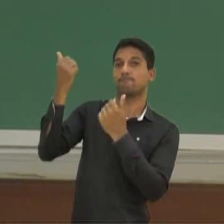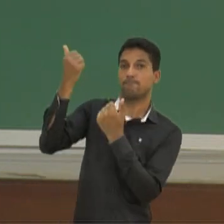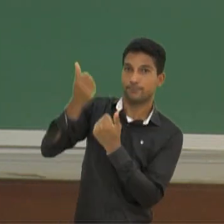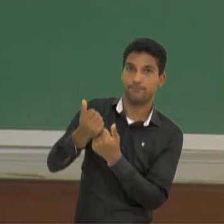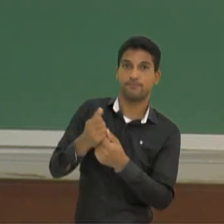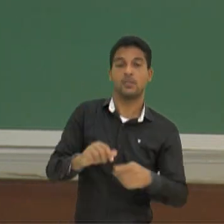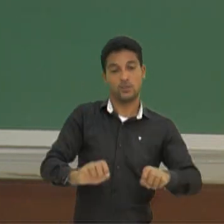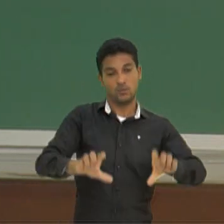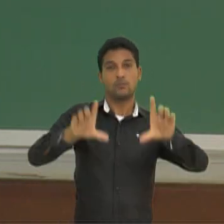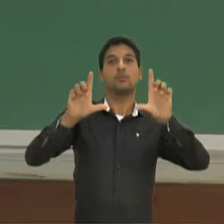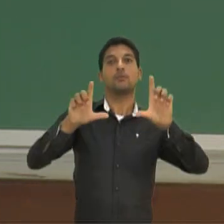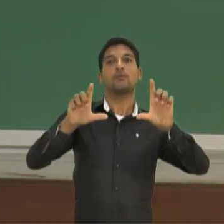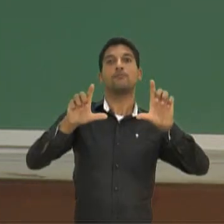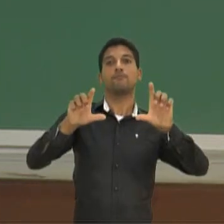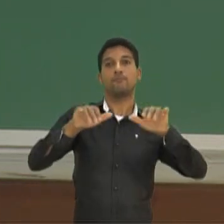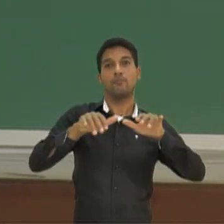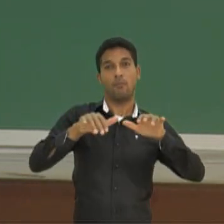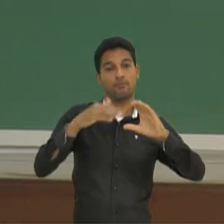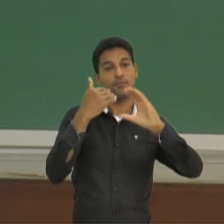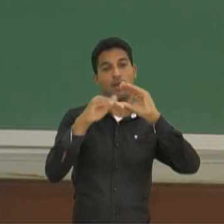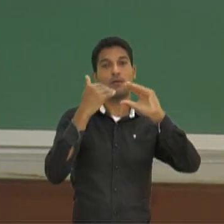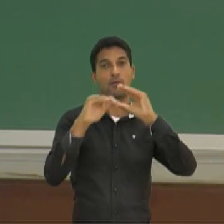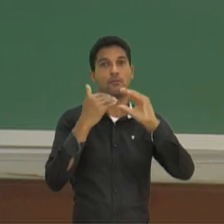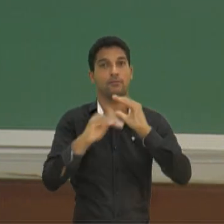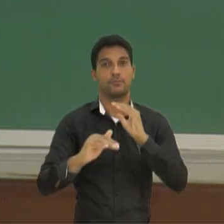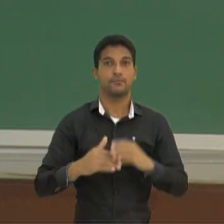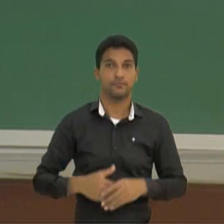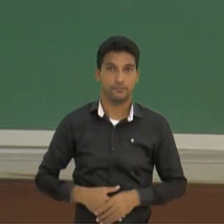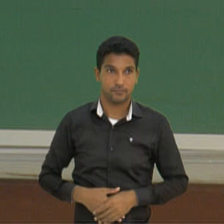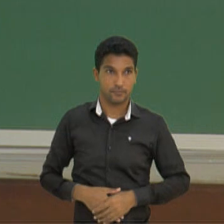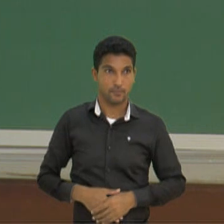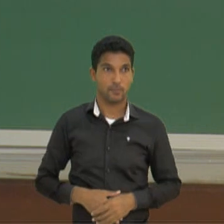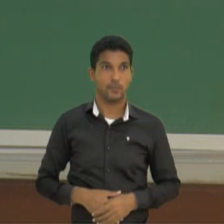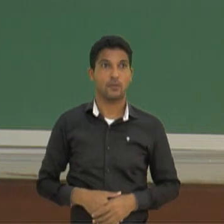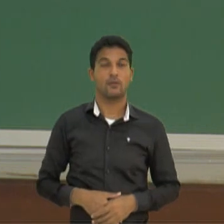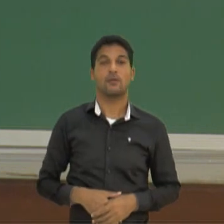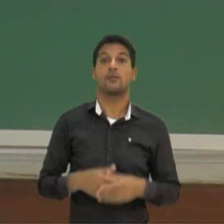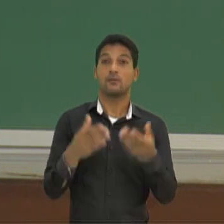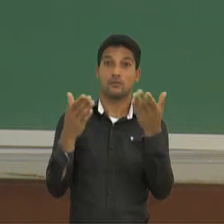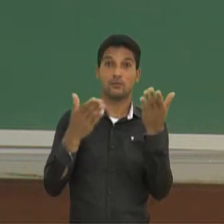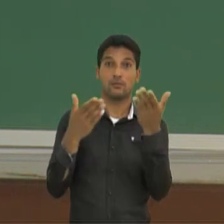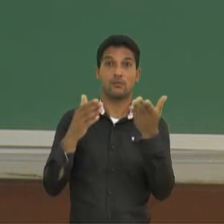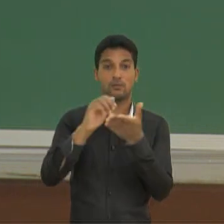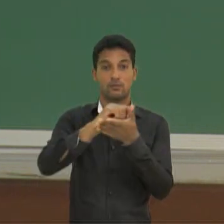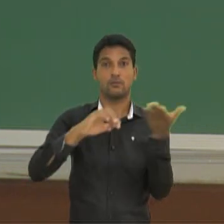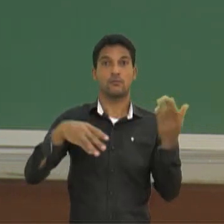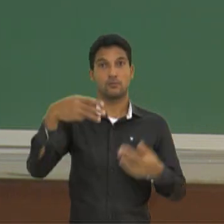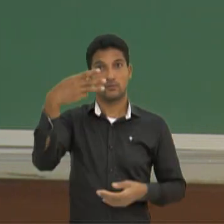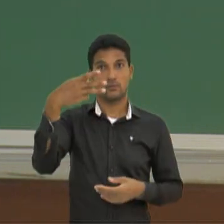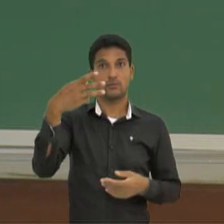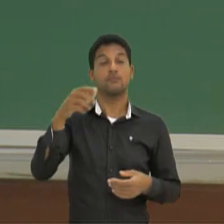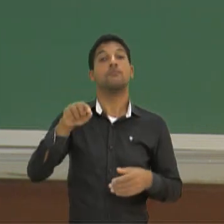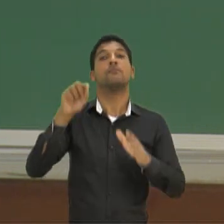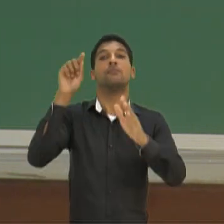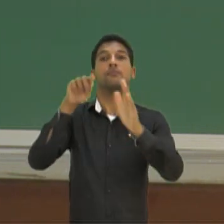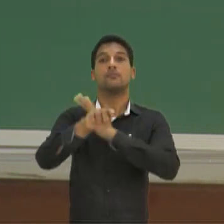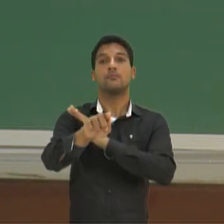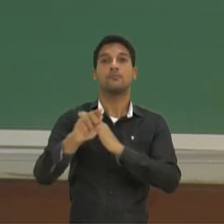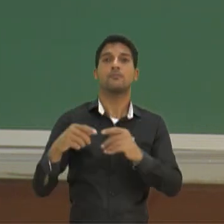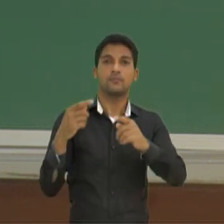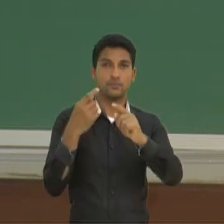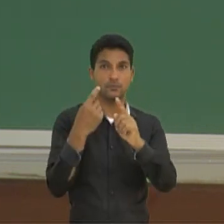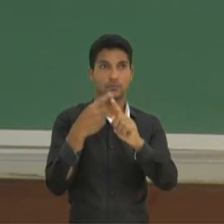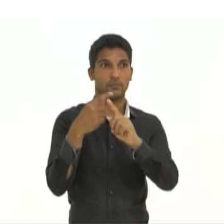diversos equipamentos multimediativos, certo? Vamos para o exercício 3? No exercício 3 eu vou perguntar para vocês assim, por